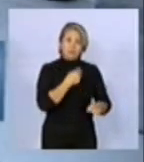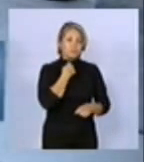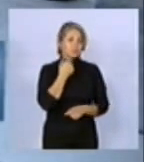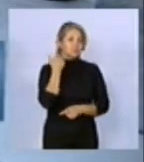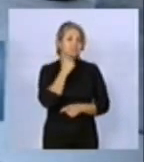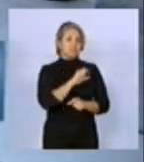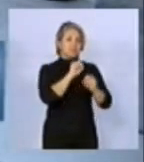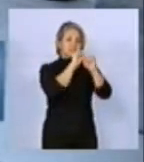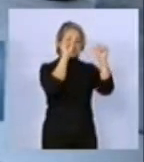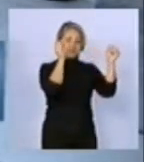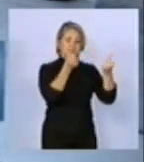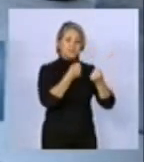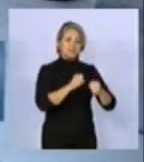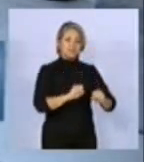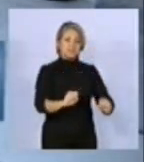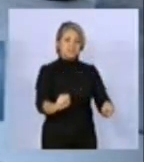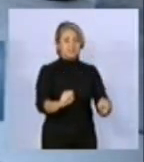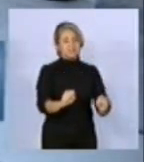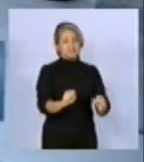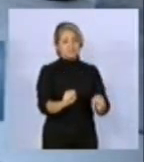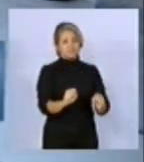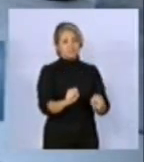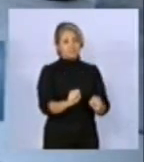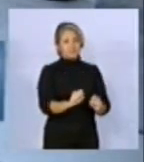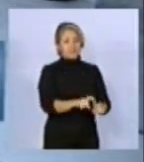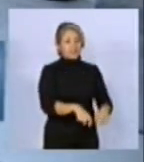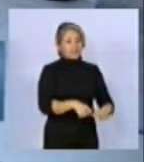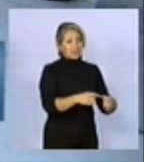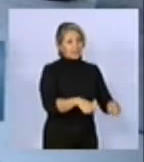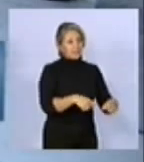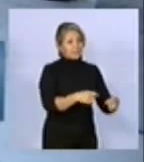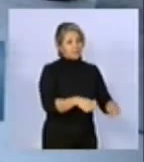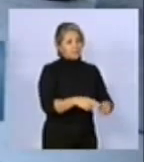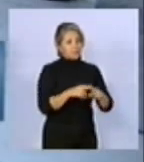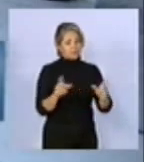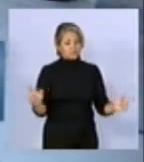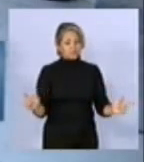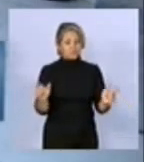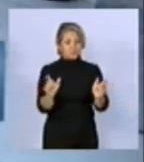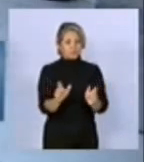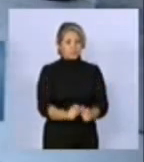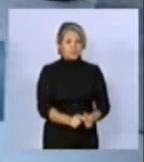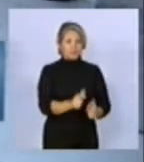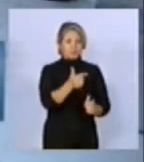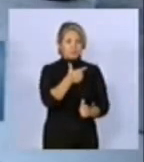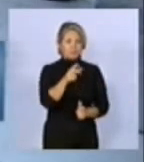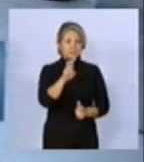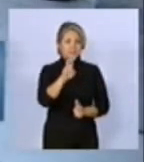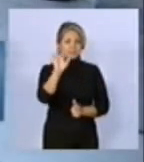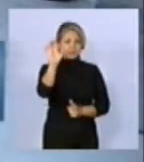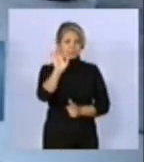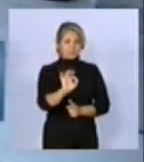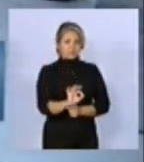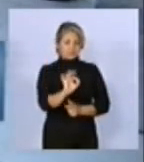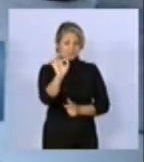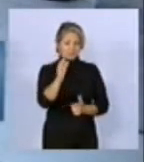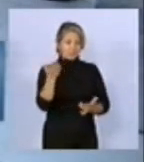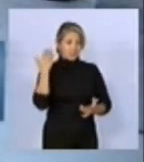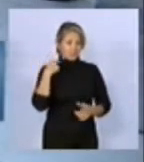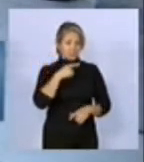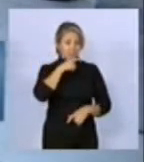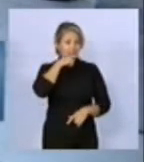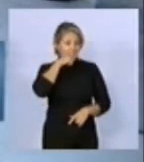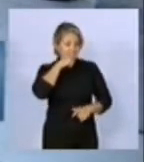suas lavouras este fato levou a uma queda de produção da ordem de 25% o canavial que antes